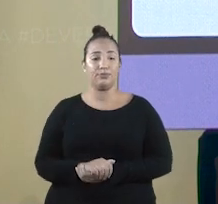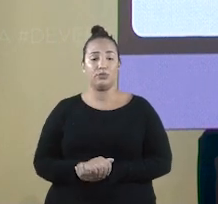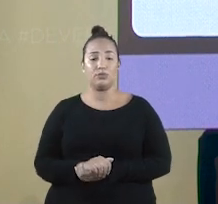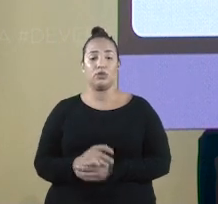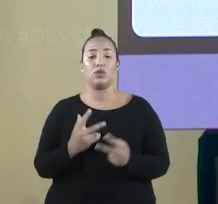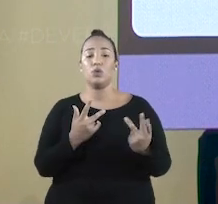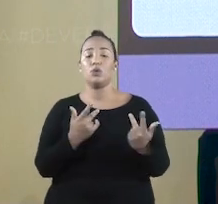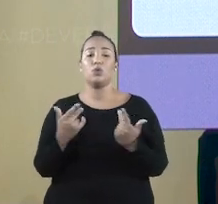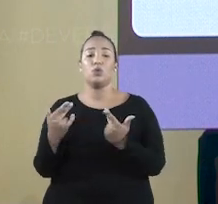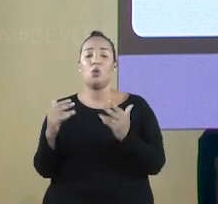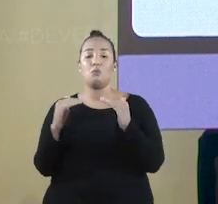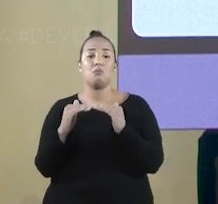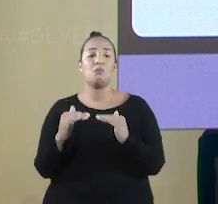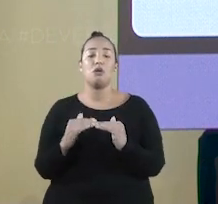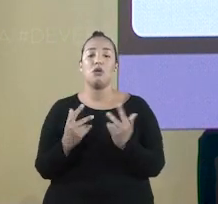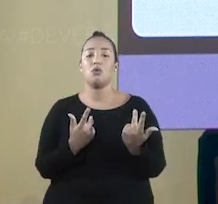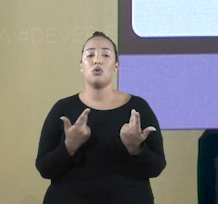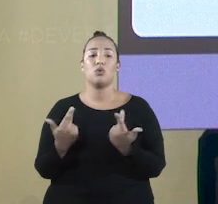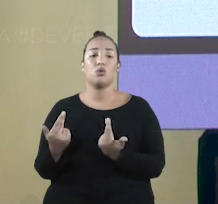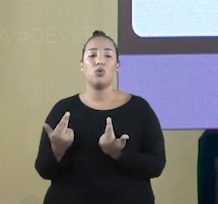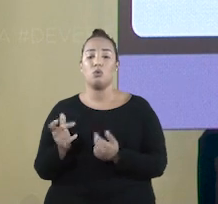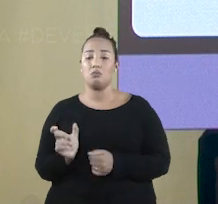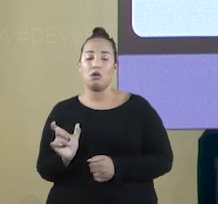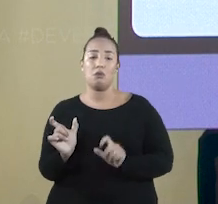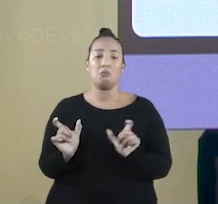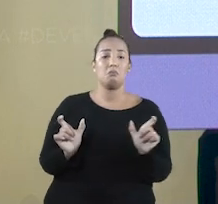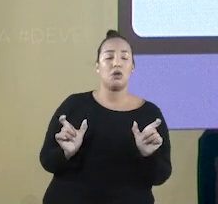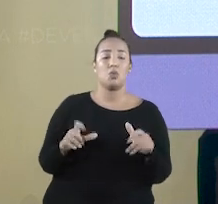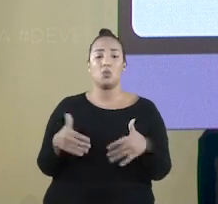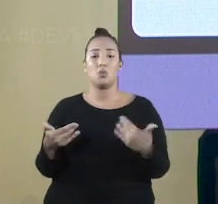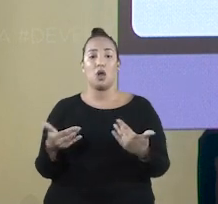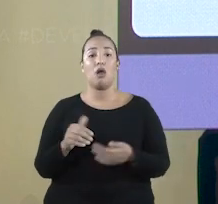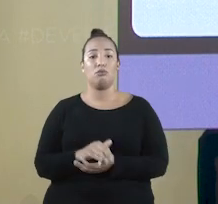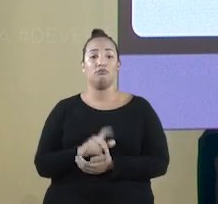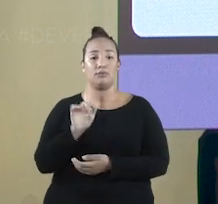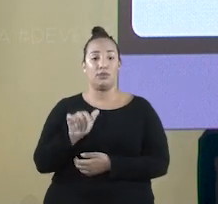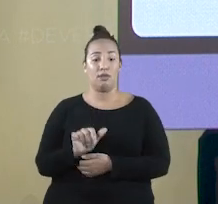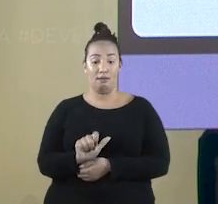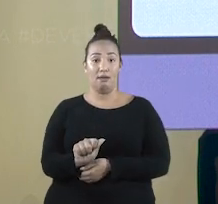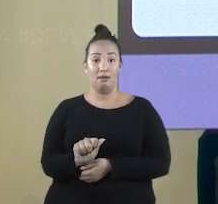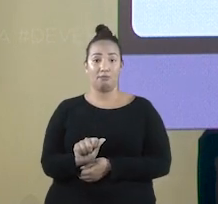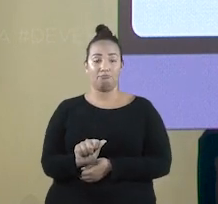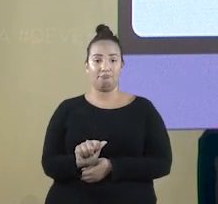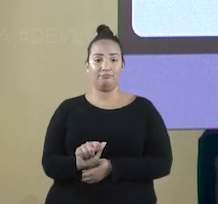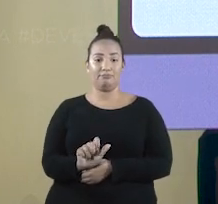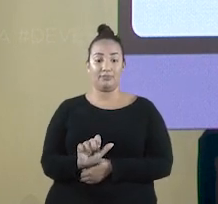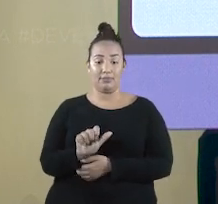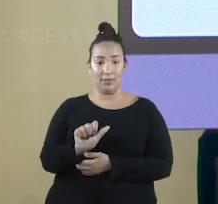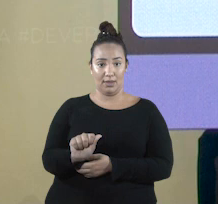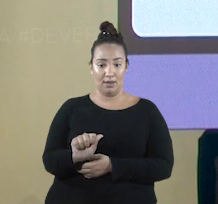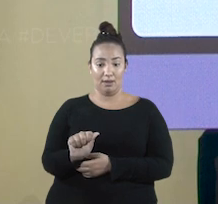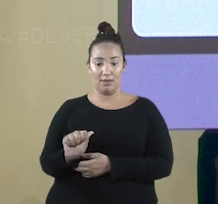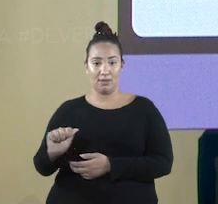fator comum? O fator comum desse termo e desse termo é A. Veja que temos